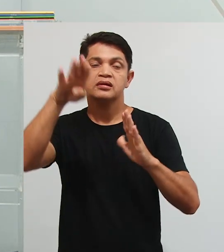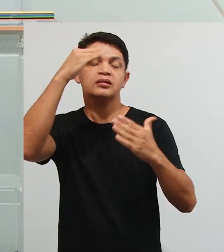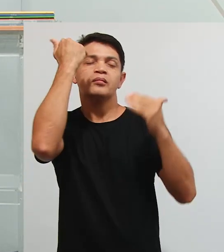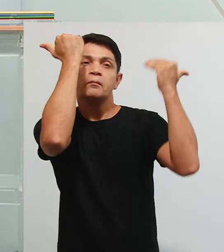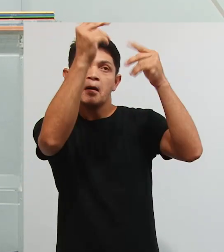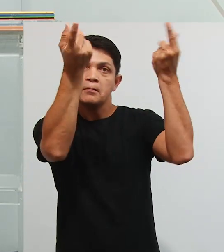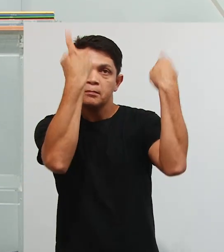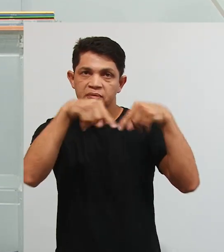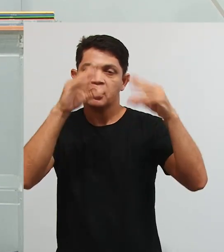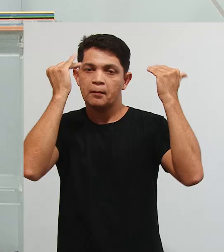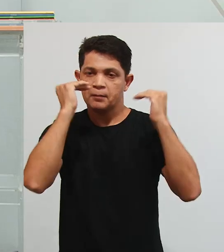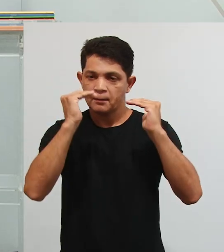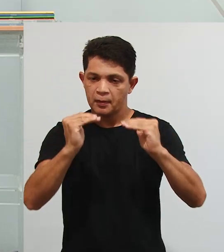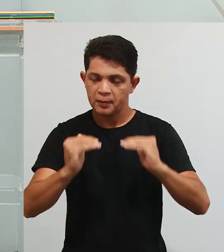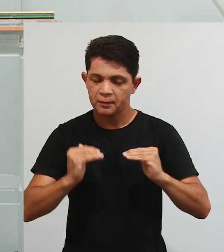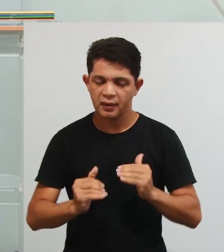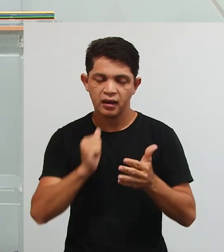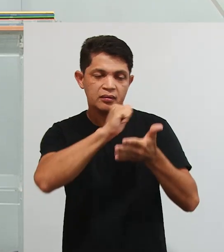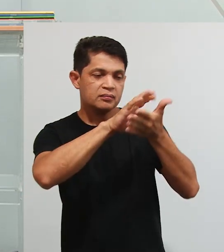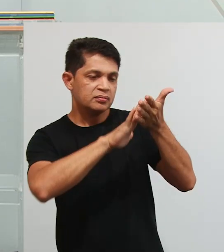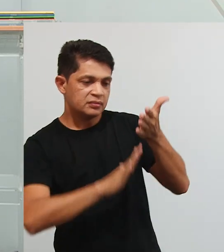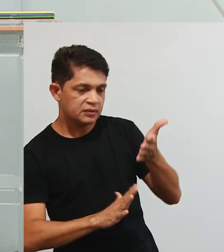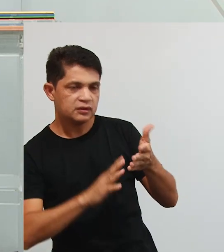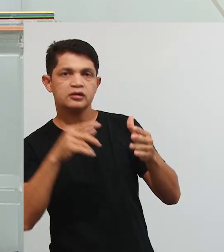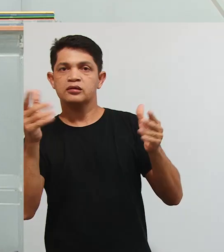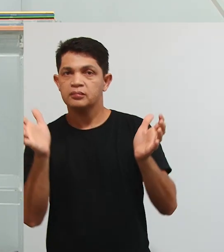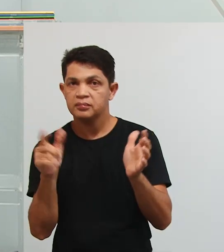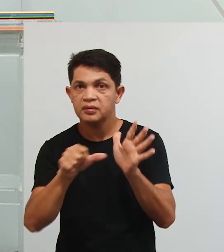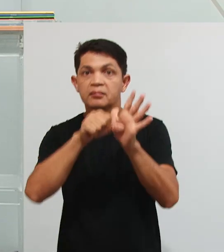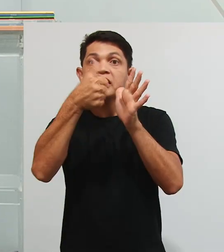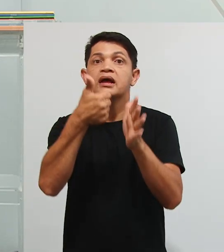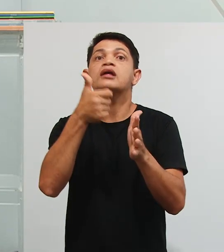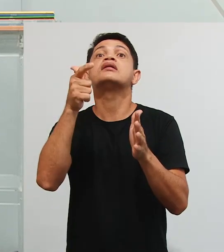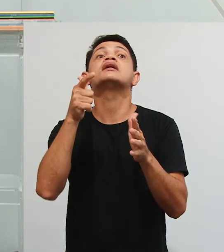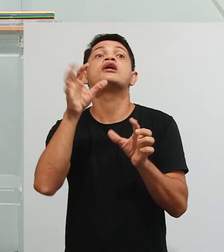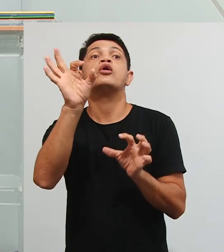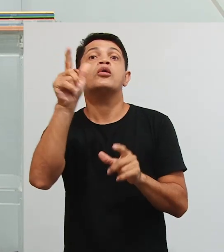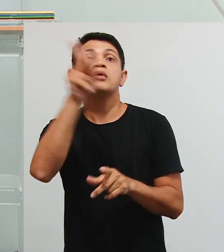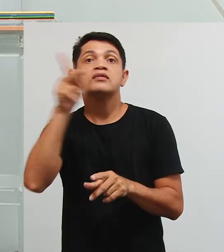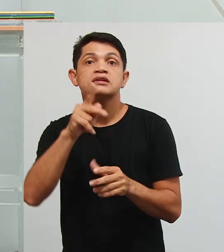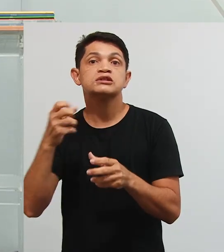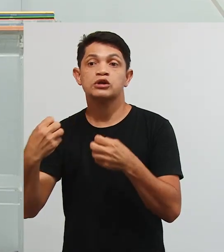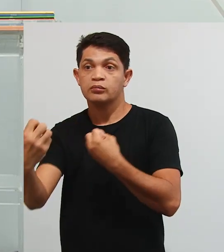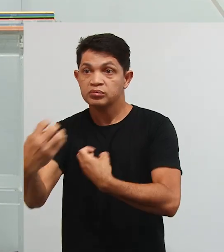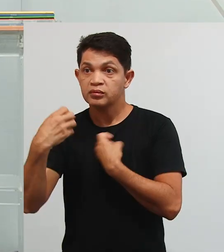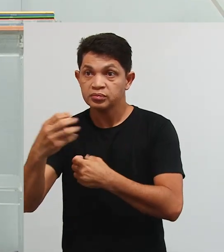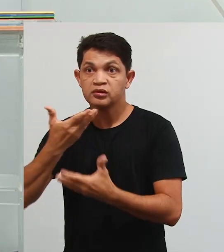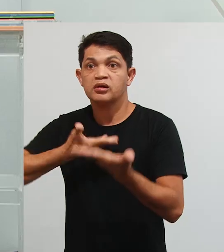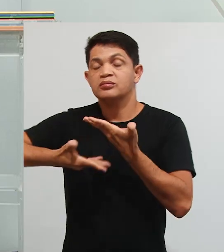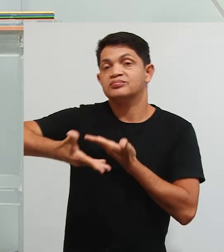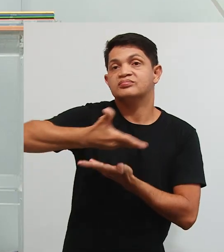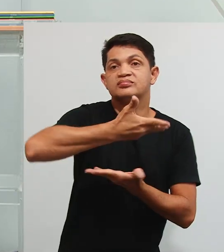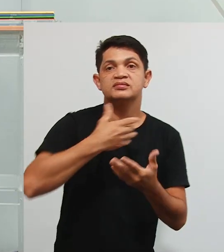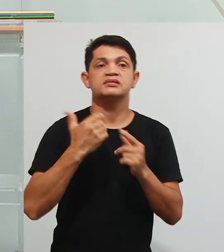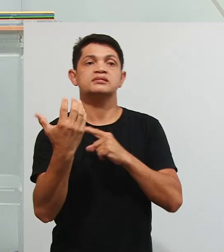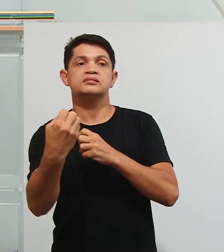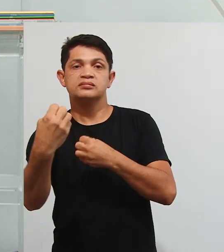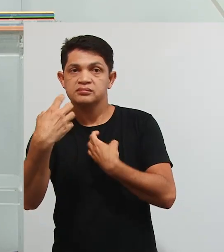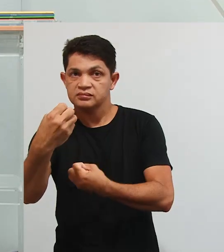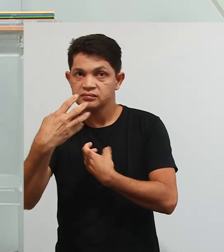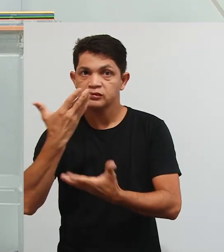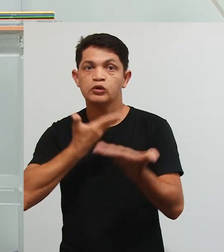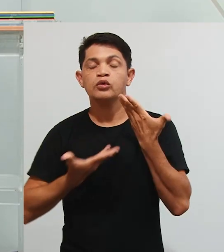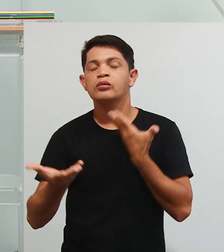Brasil, primeiro você e o seu professor devem estar vinculados a um grupo de pesquisa. Isso confere o quê?